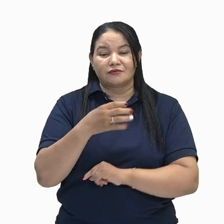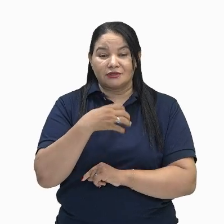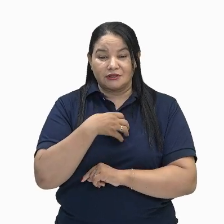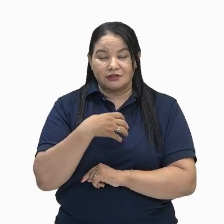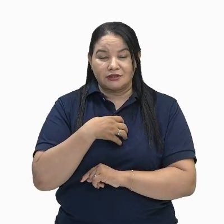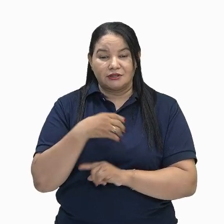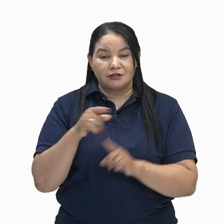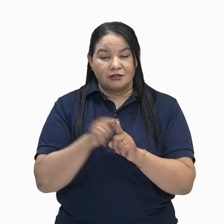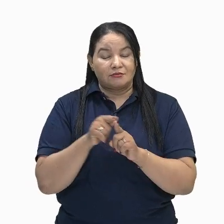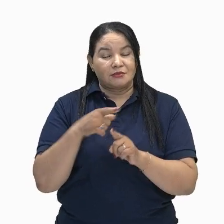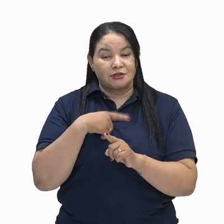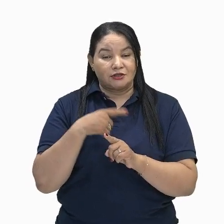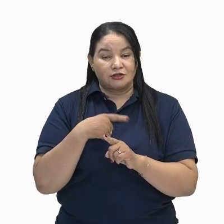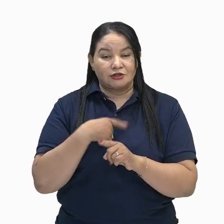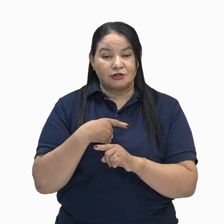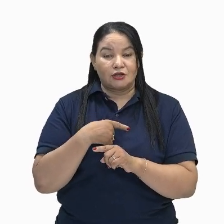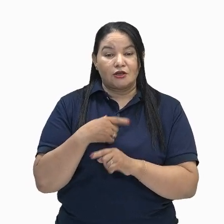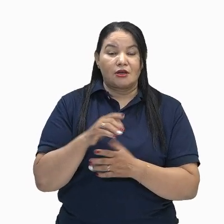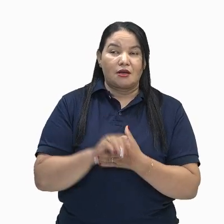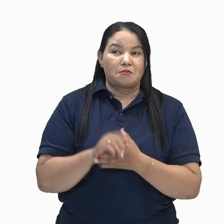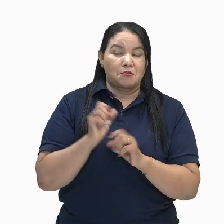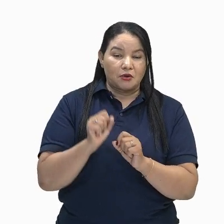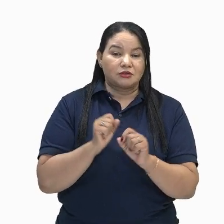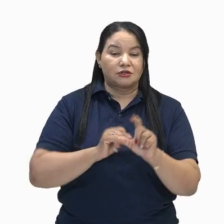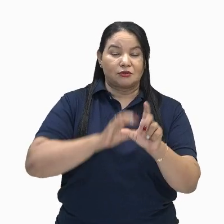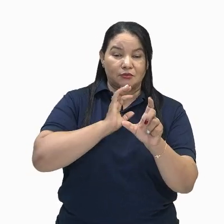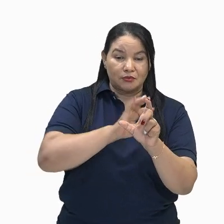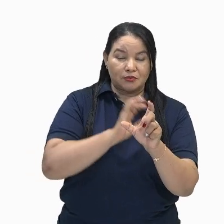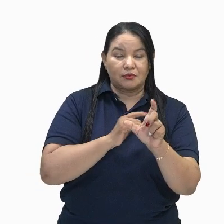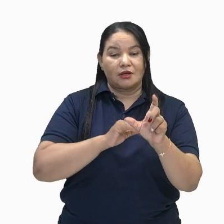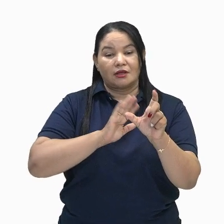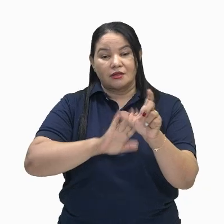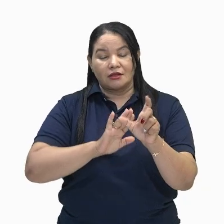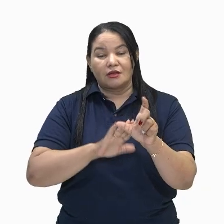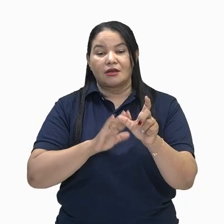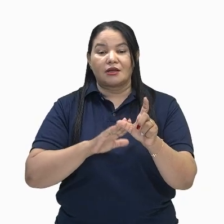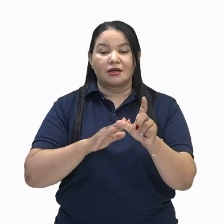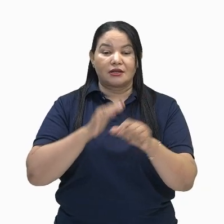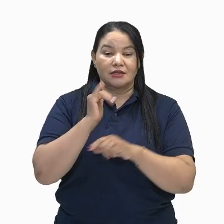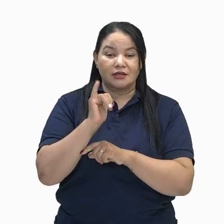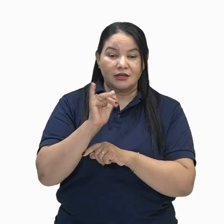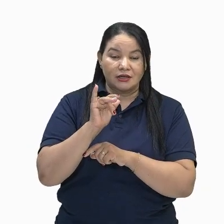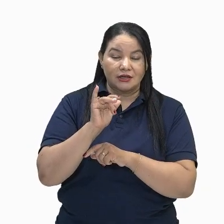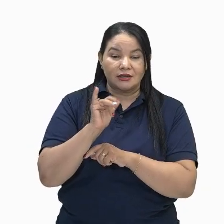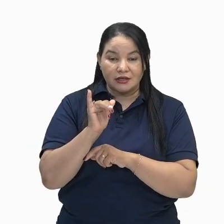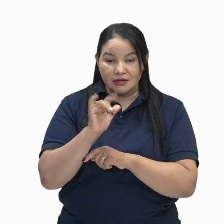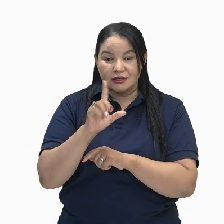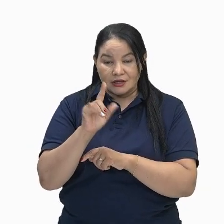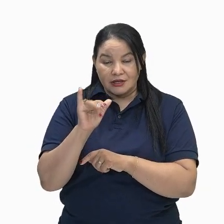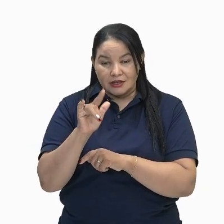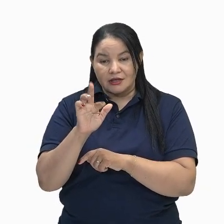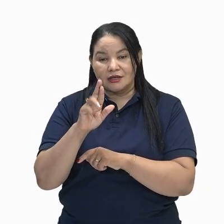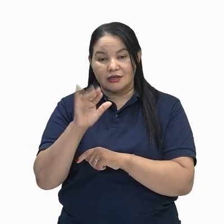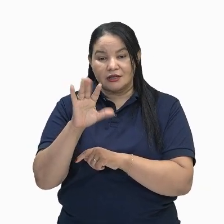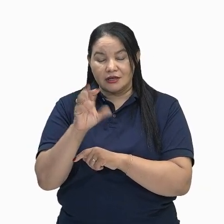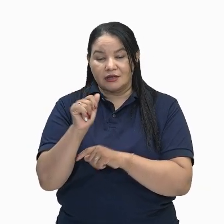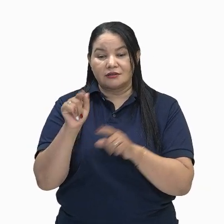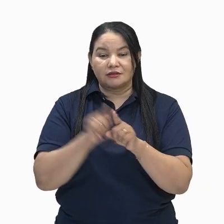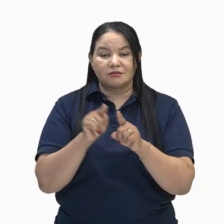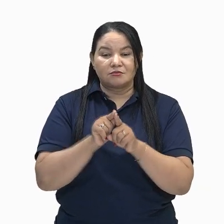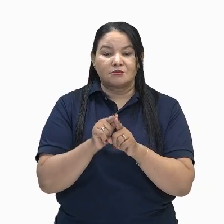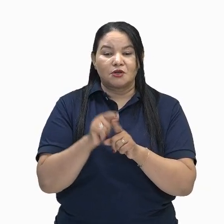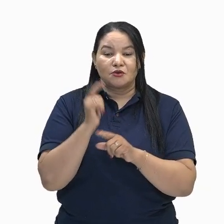essas conotações, né? Ela pode ser descritiva, narrativa, lírica, humorística e reflexiva. Então, dá possibilidade